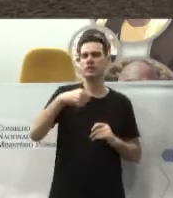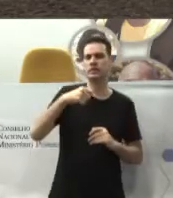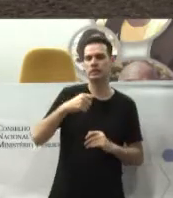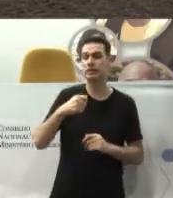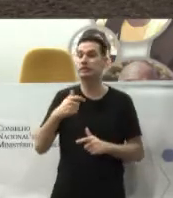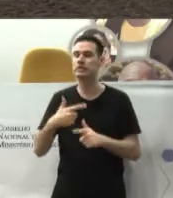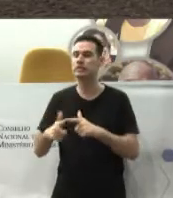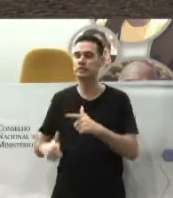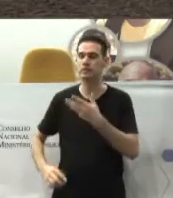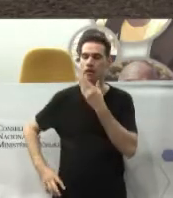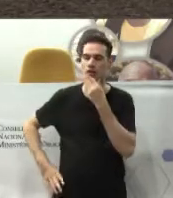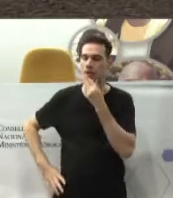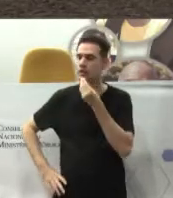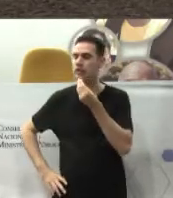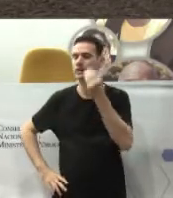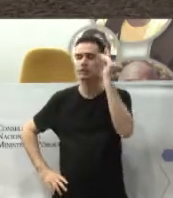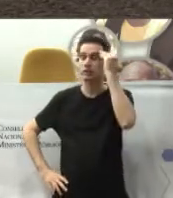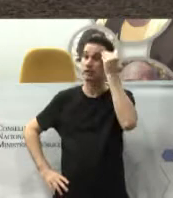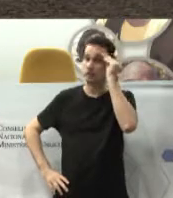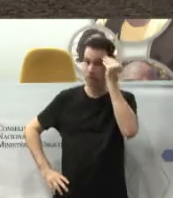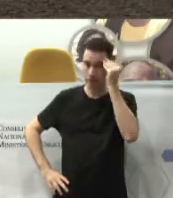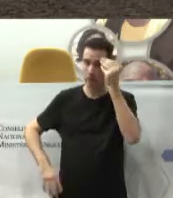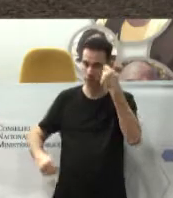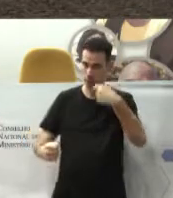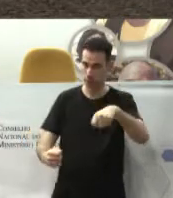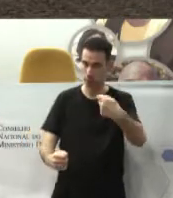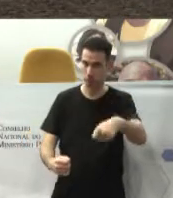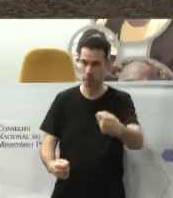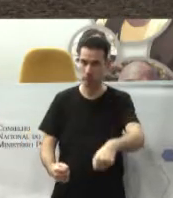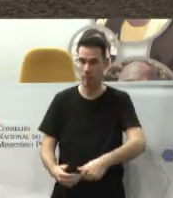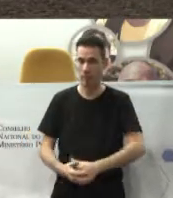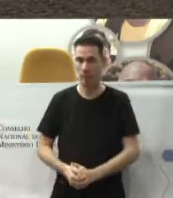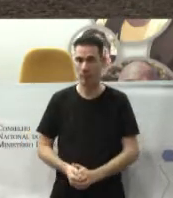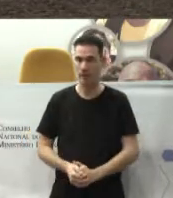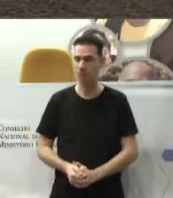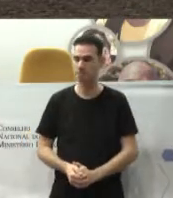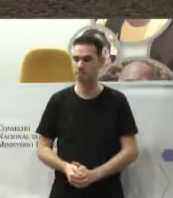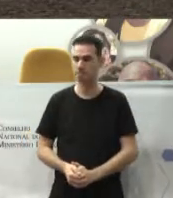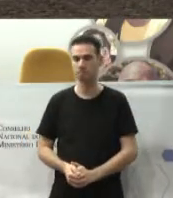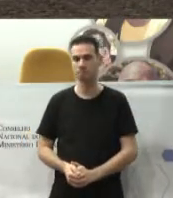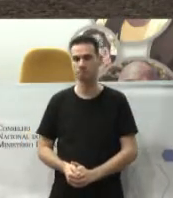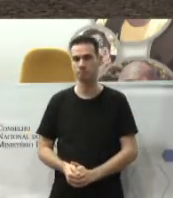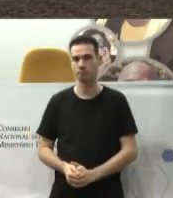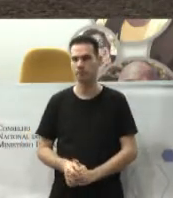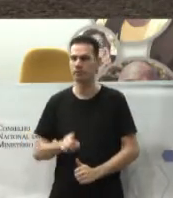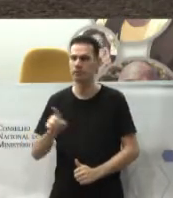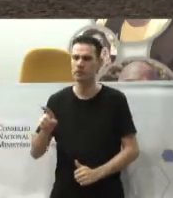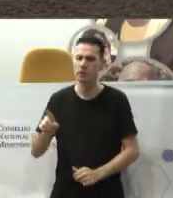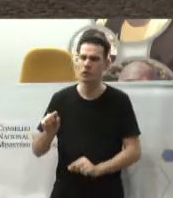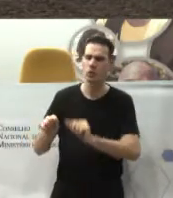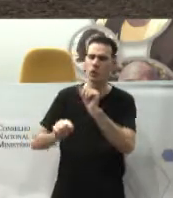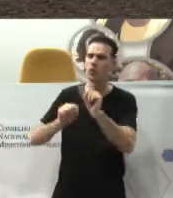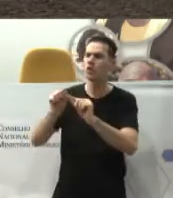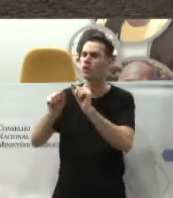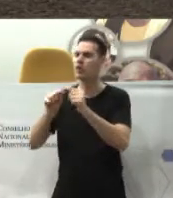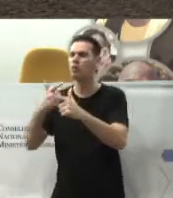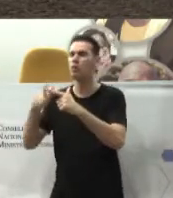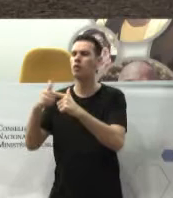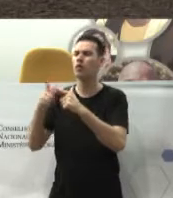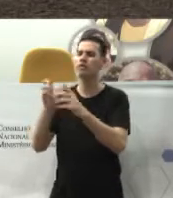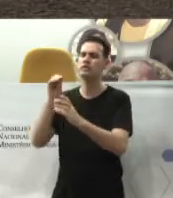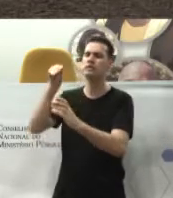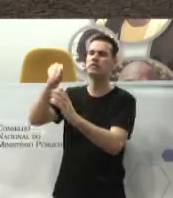problema. Você tem que realmente entender o problema, entender o caráter policêntrico desse